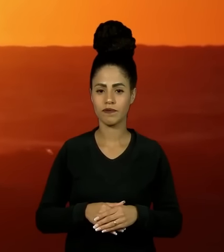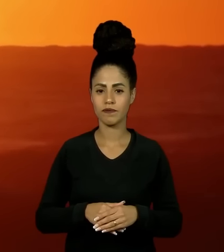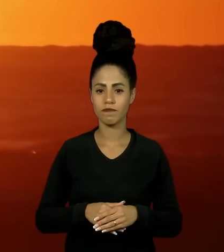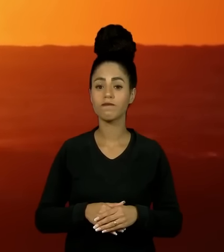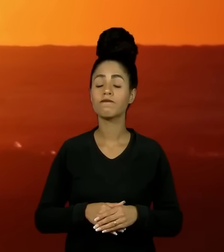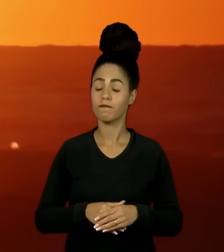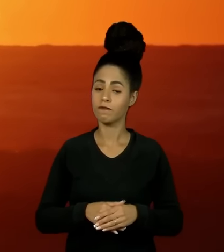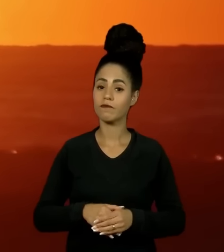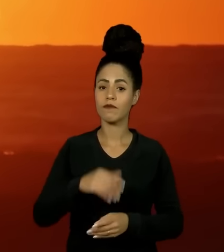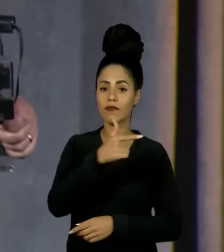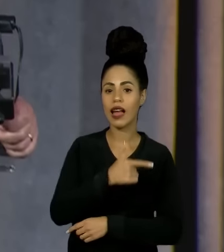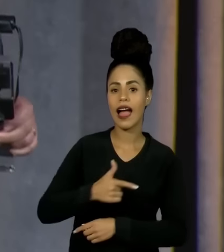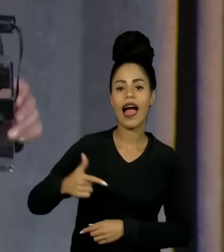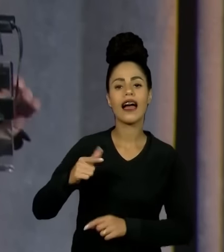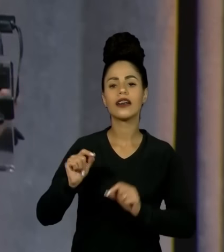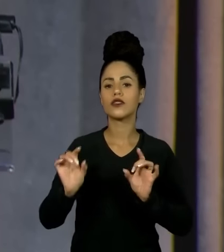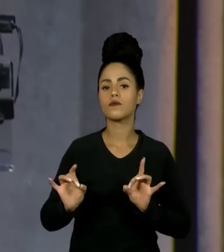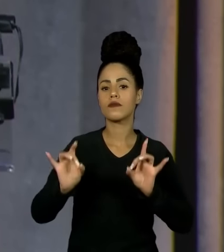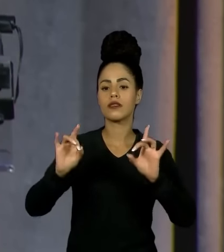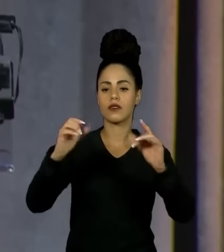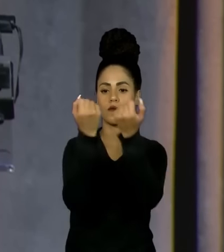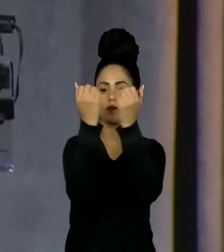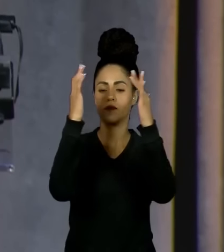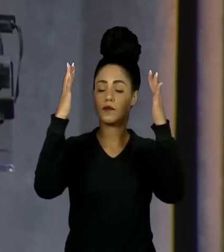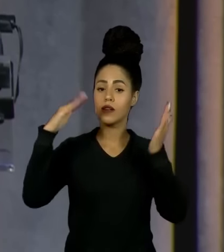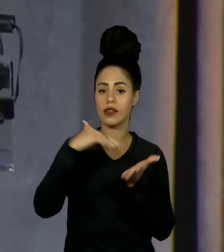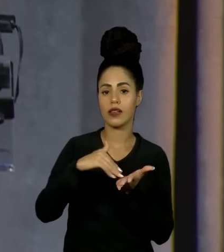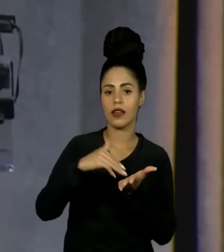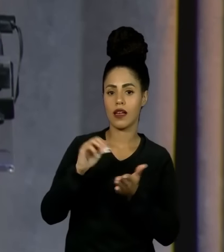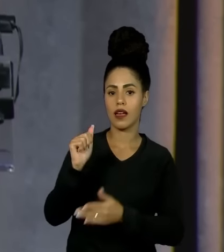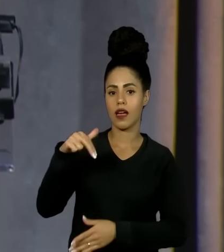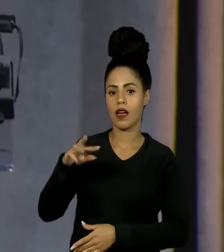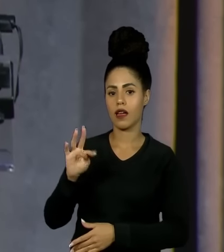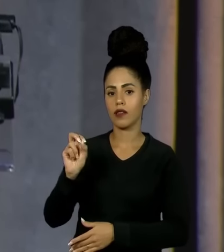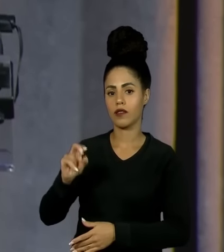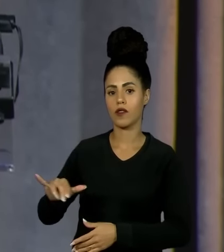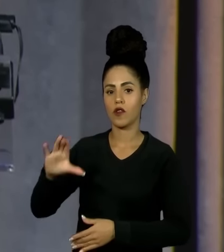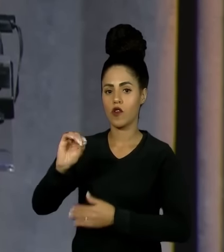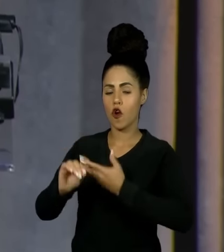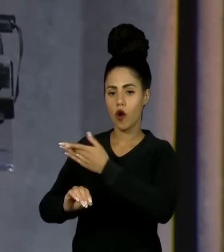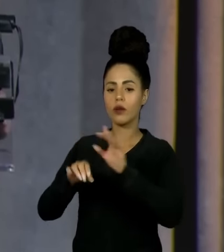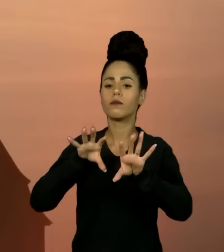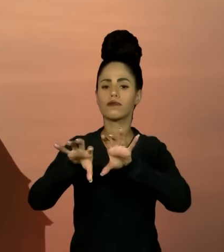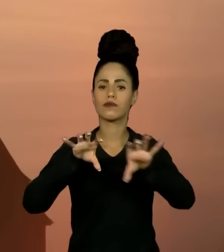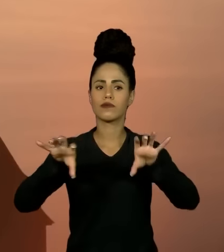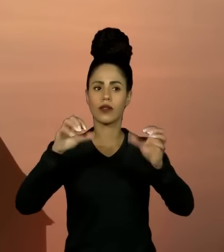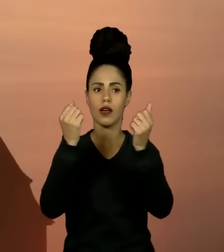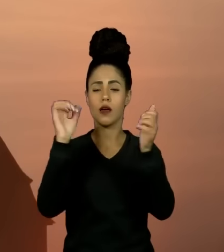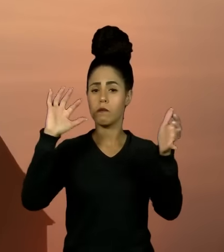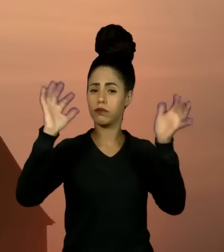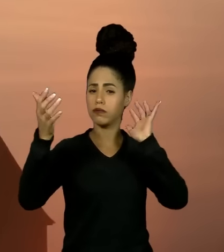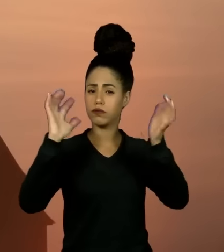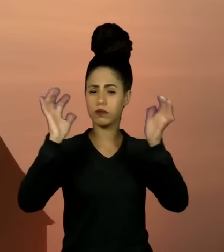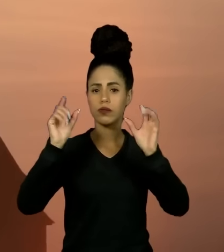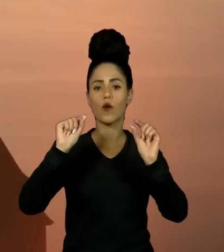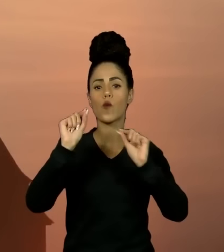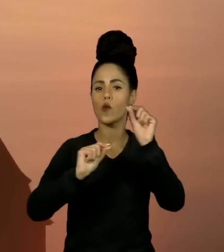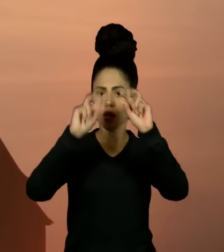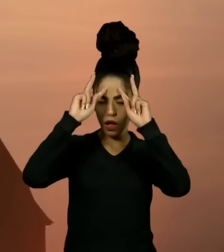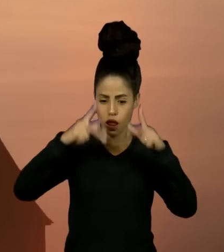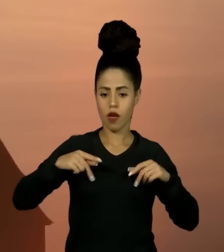Na Semana do Meio Ambiente, o secretário-geral da ONU, Antônio Guterres, disse que o impacto climático causado pela